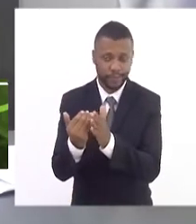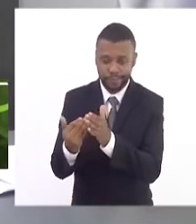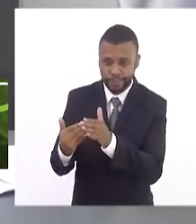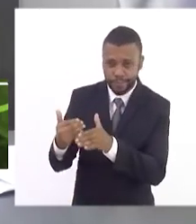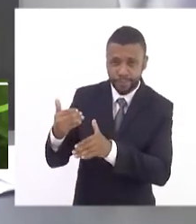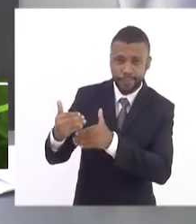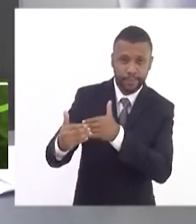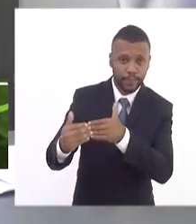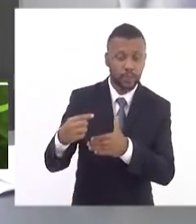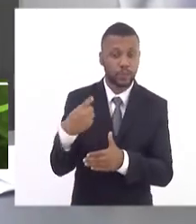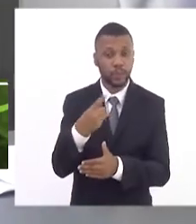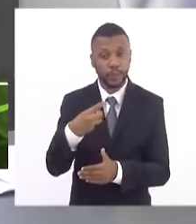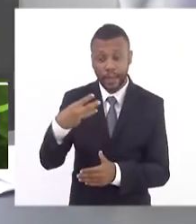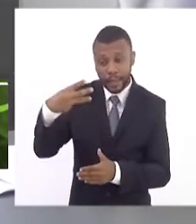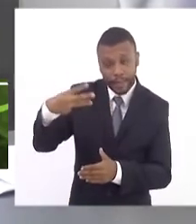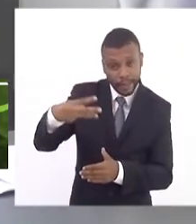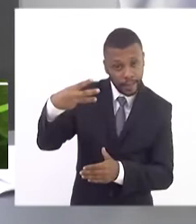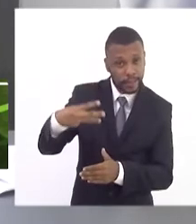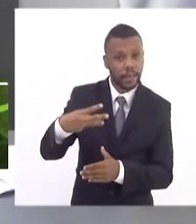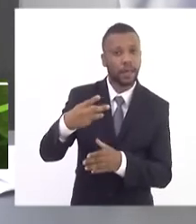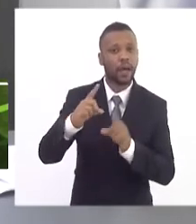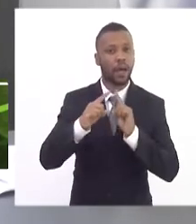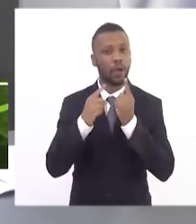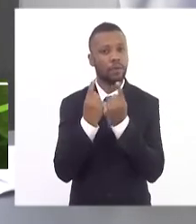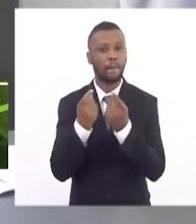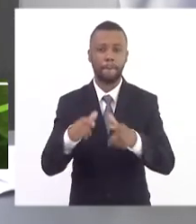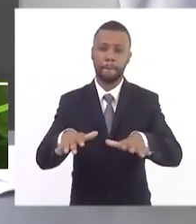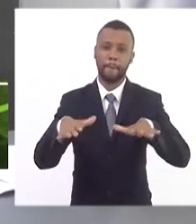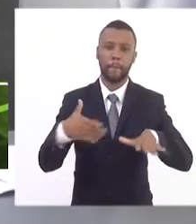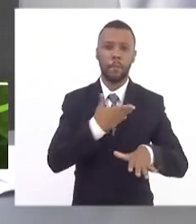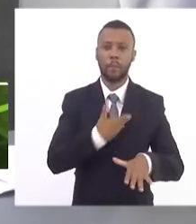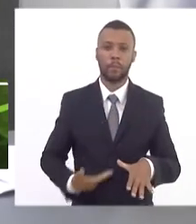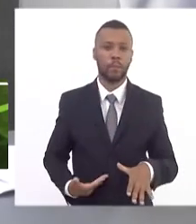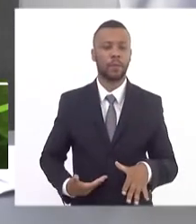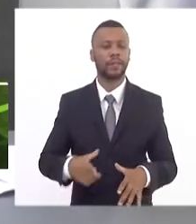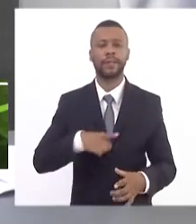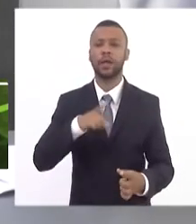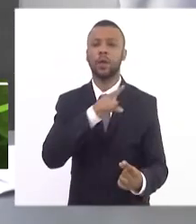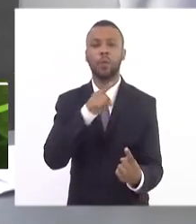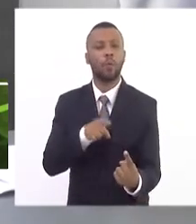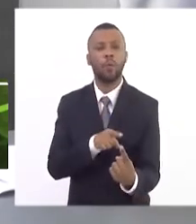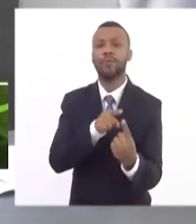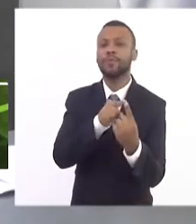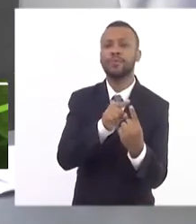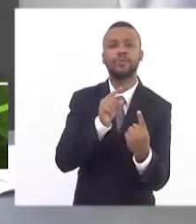essa é a terceira audiência pública, que visa exatamente